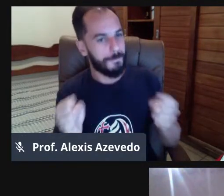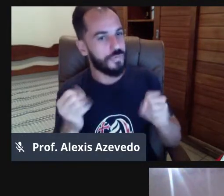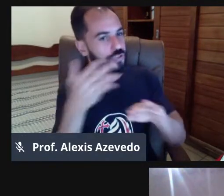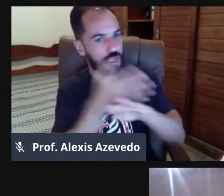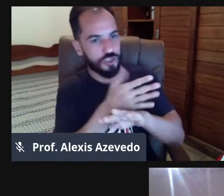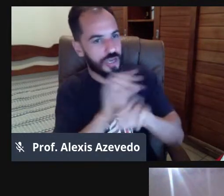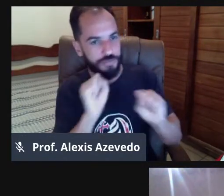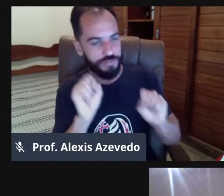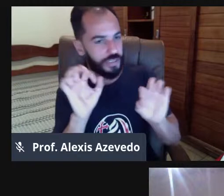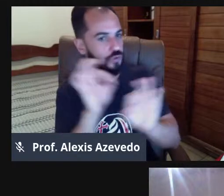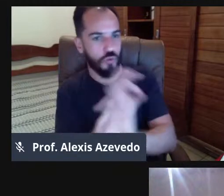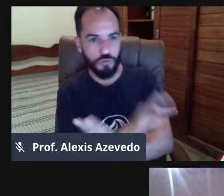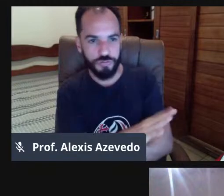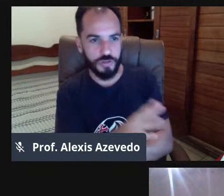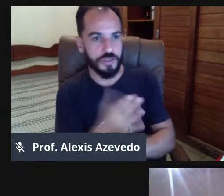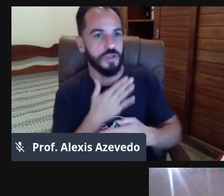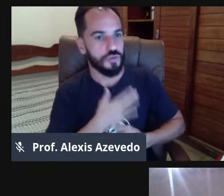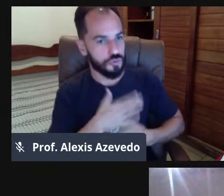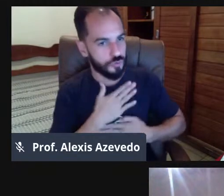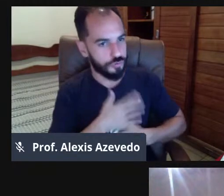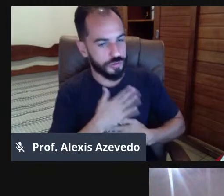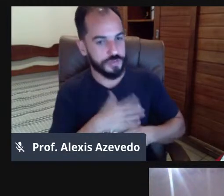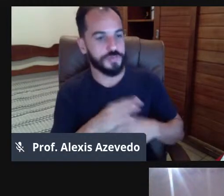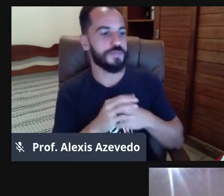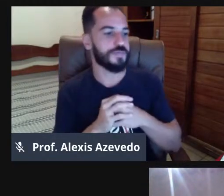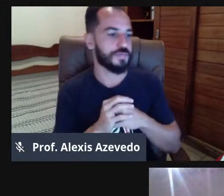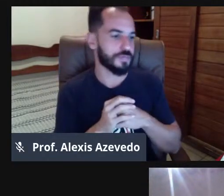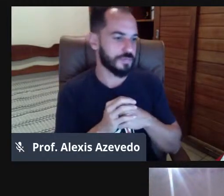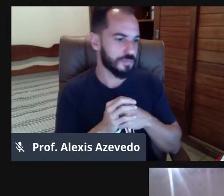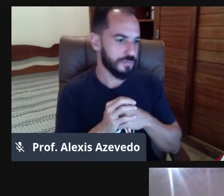as matrículas agora.